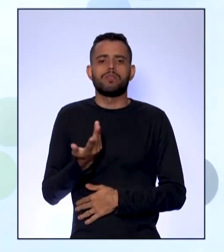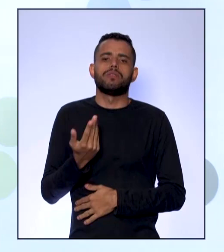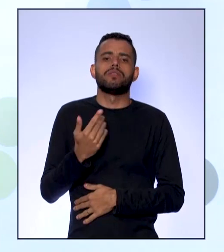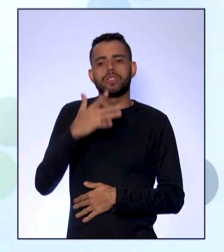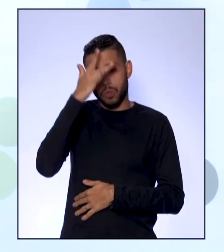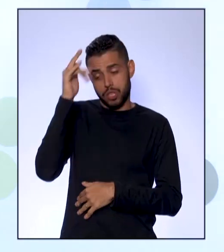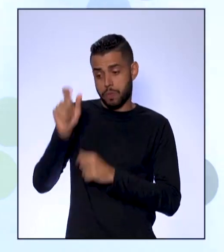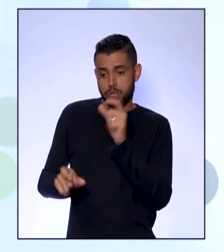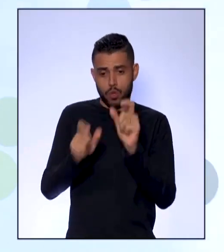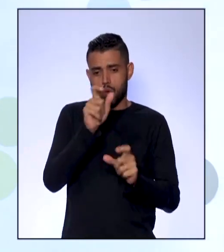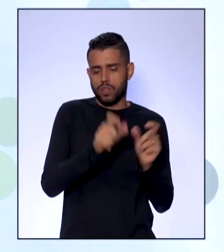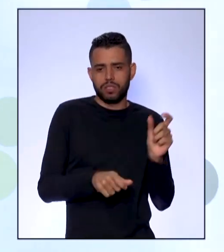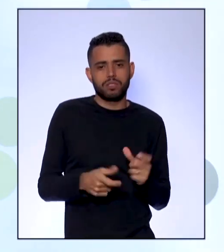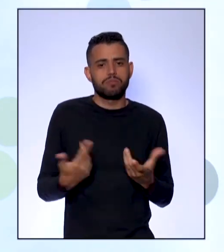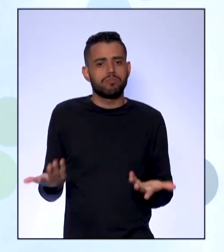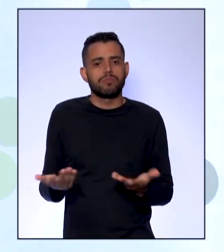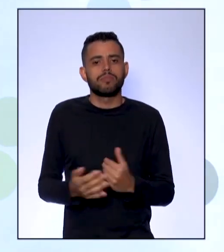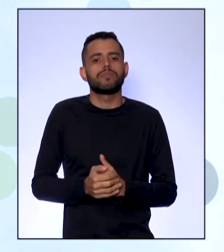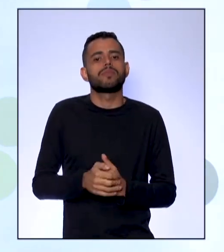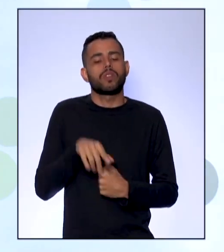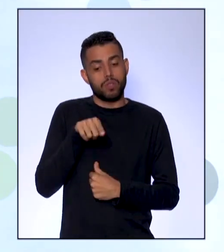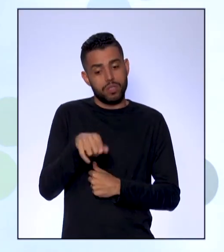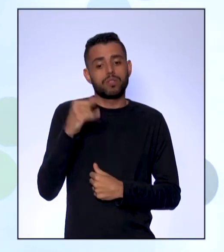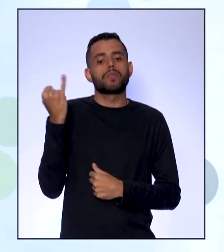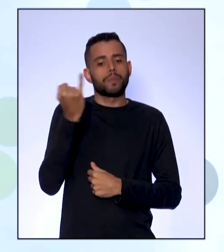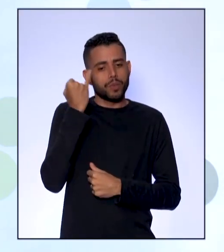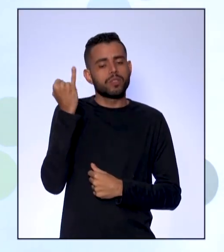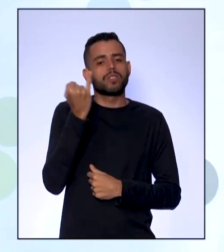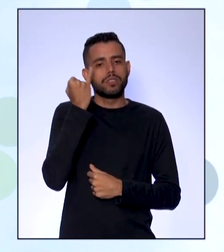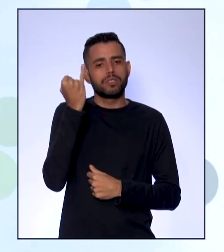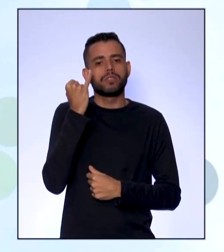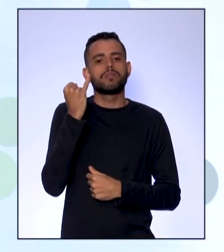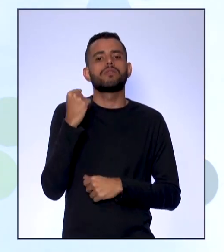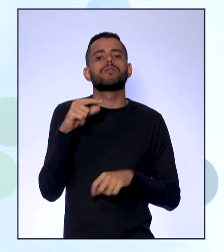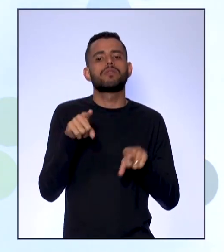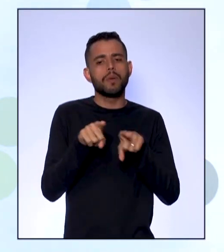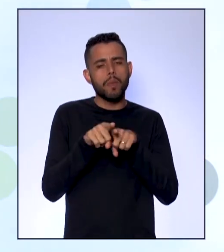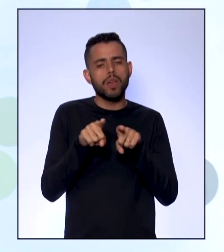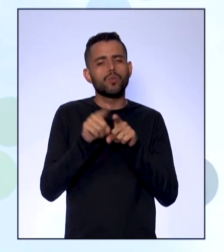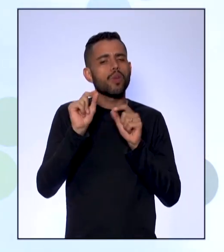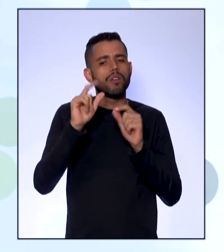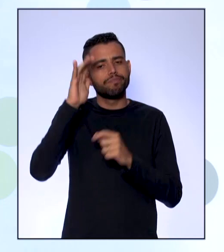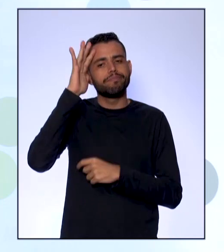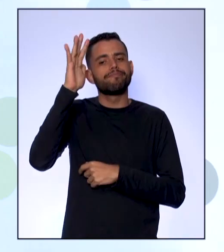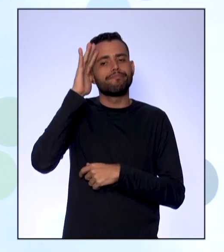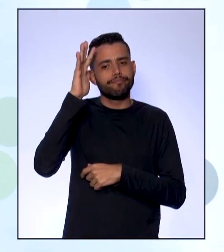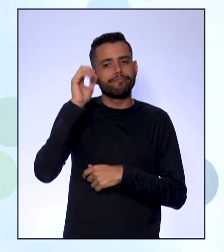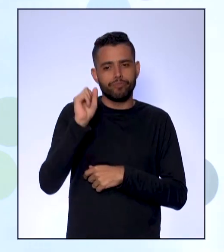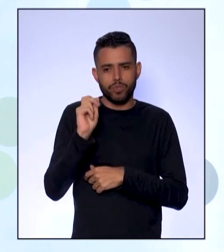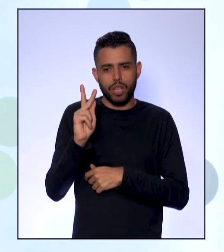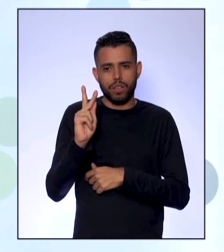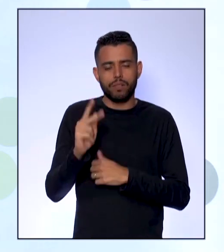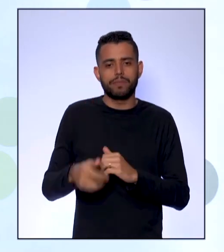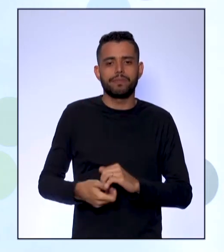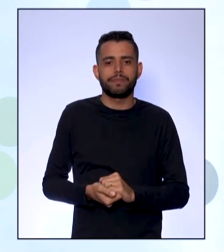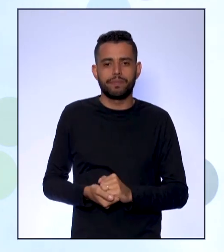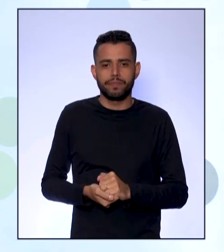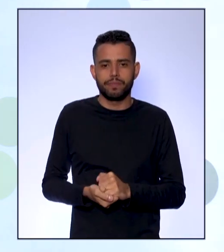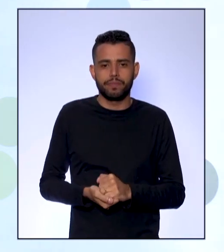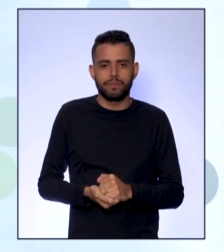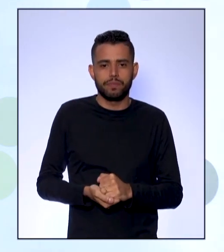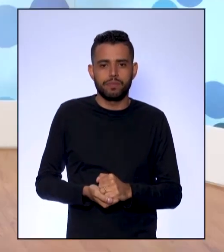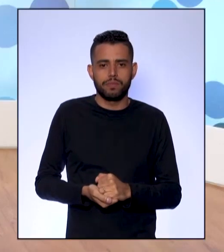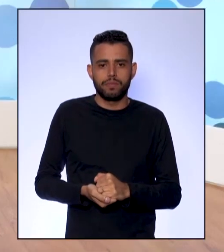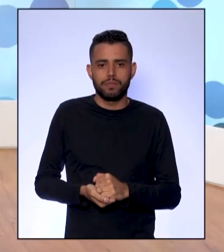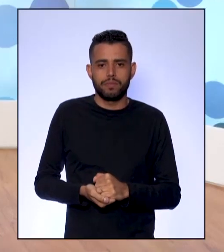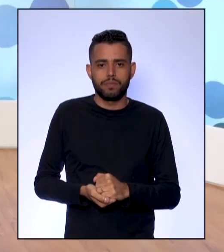as pessoas? Então isso é muito importante a gente também ter essa reflexão, tá? A